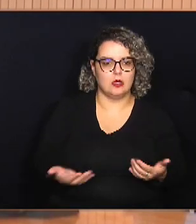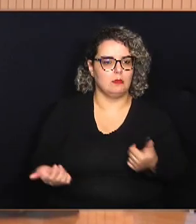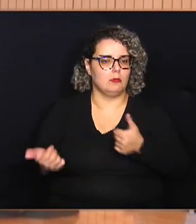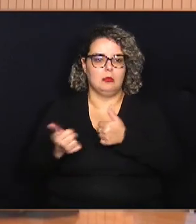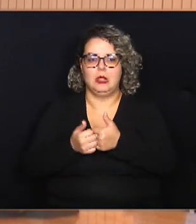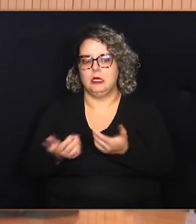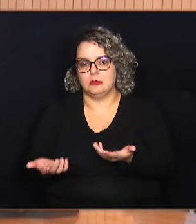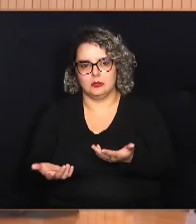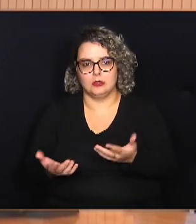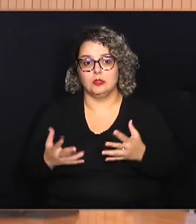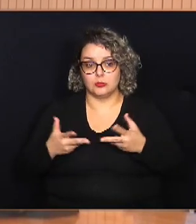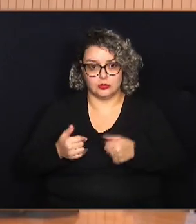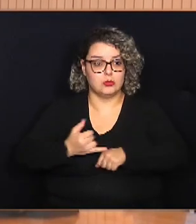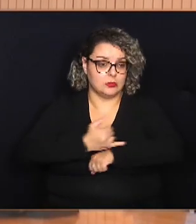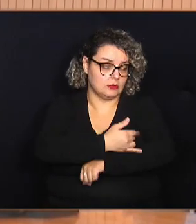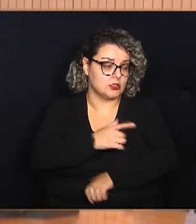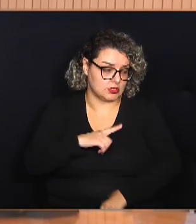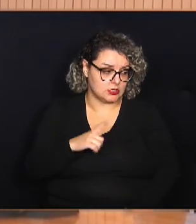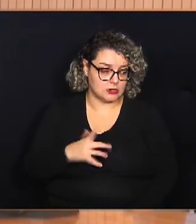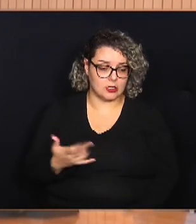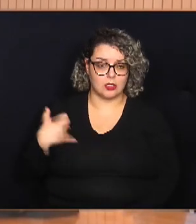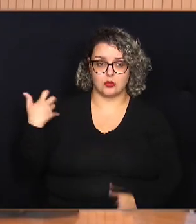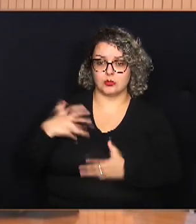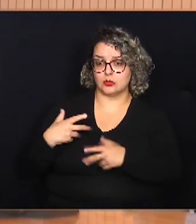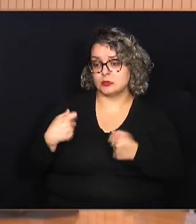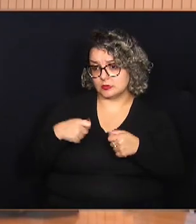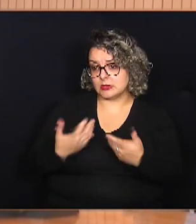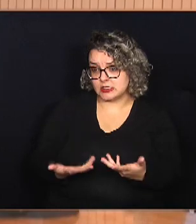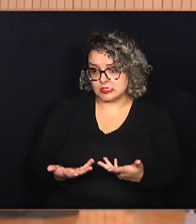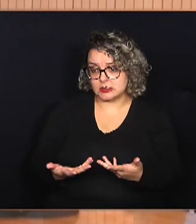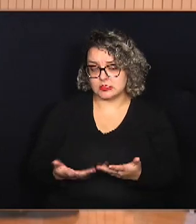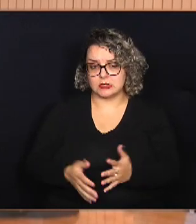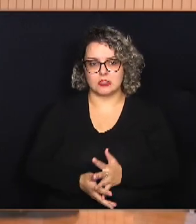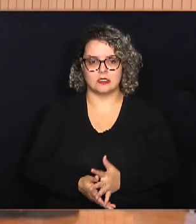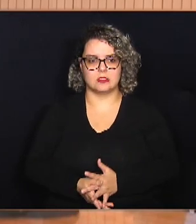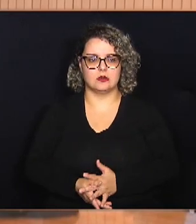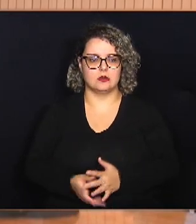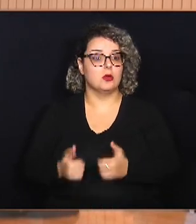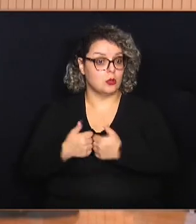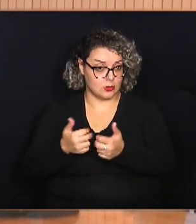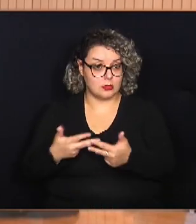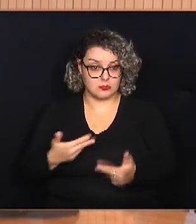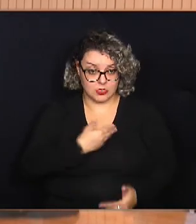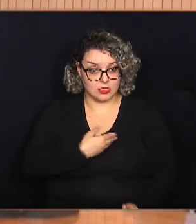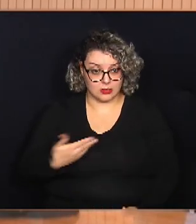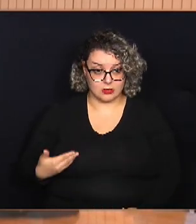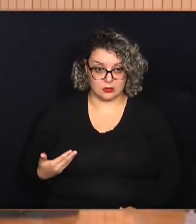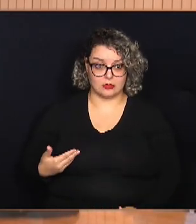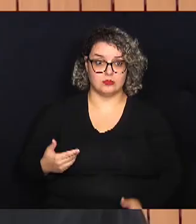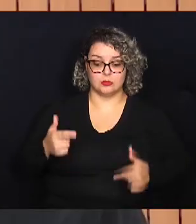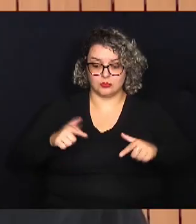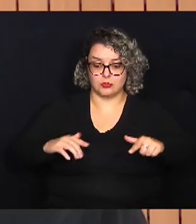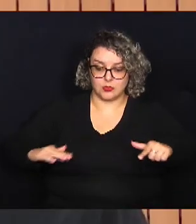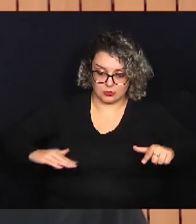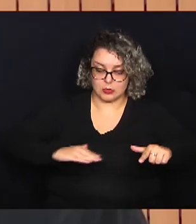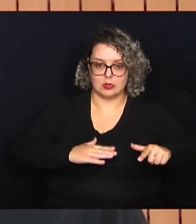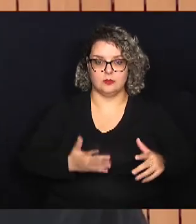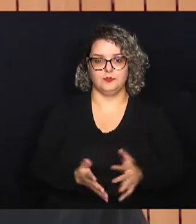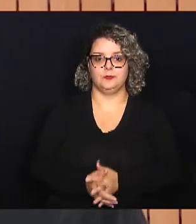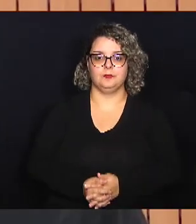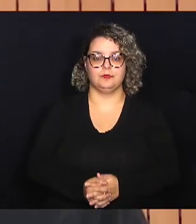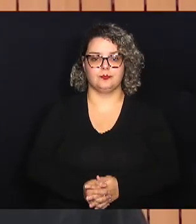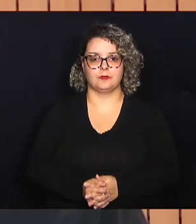que tenha toda a infraestrutura que o idoso precisa, inclusive com transporte público passando na frente e parando na porta. Tem uma das